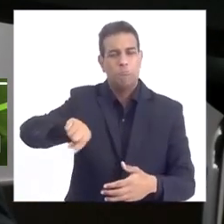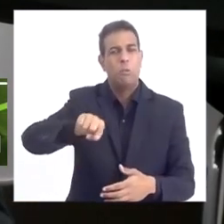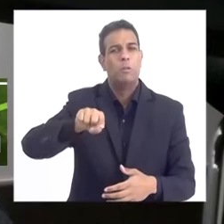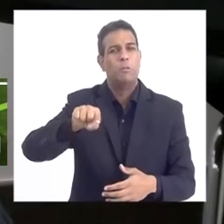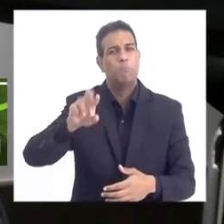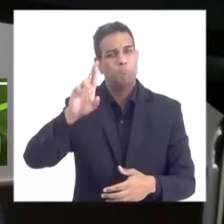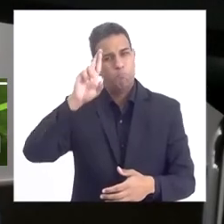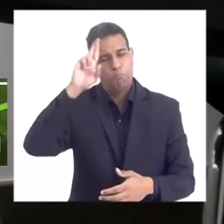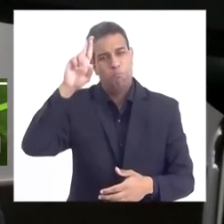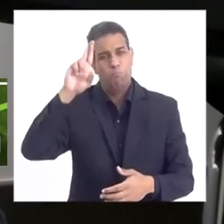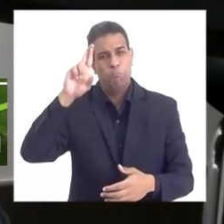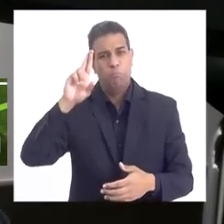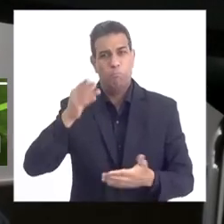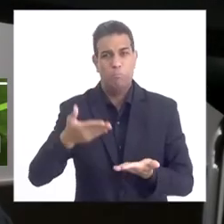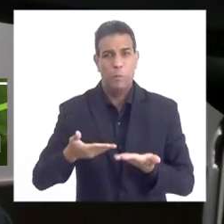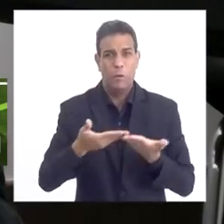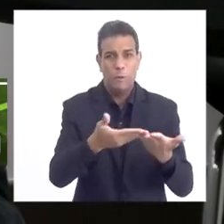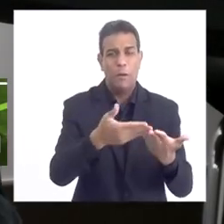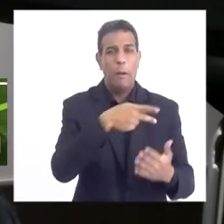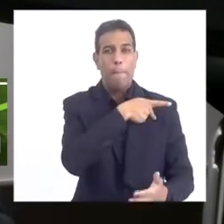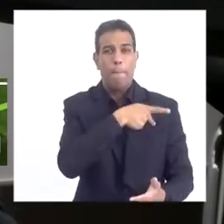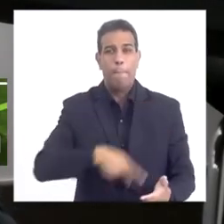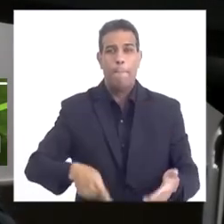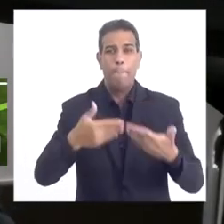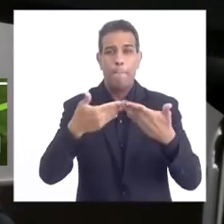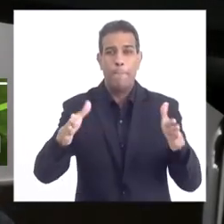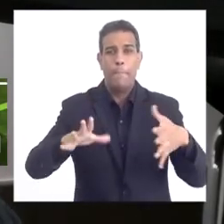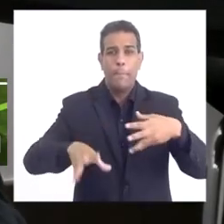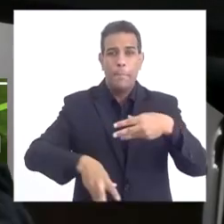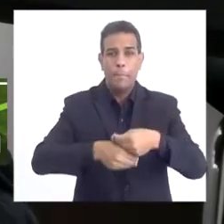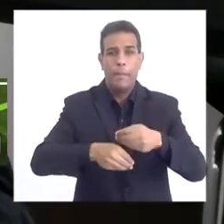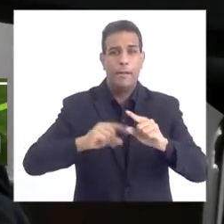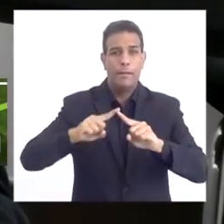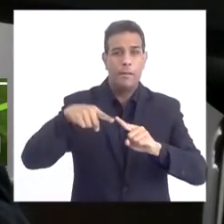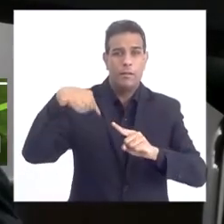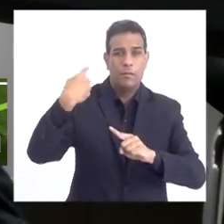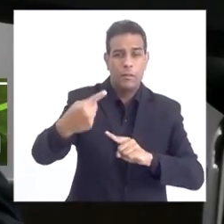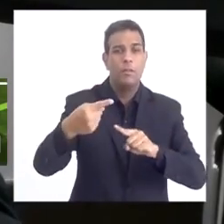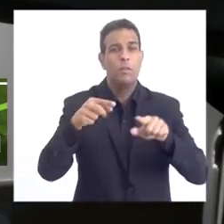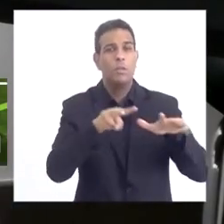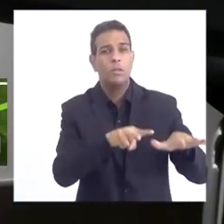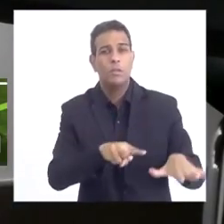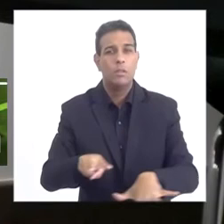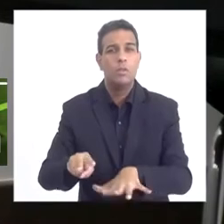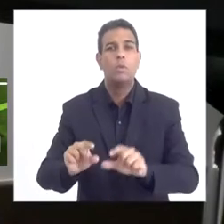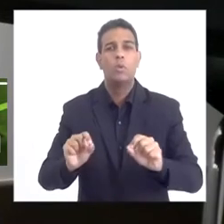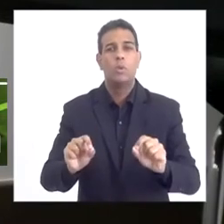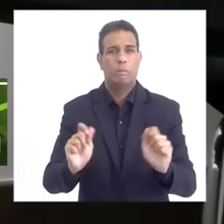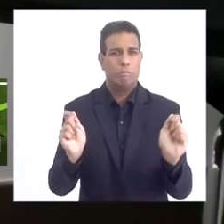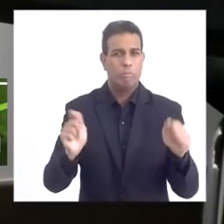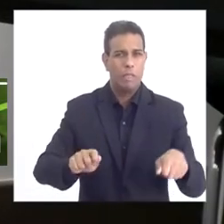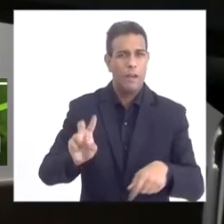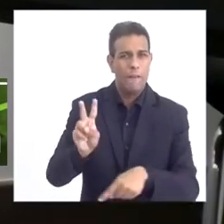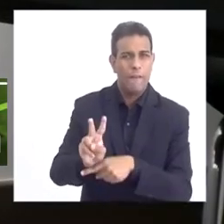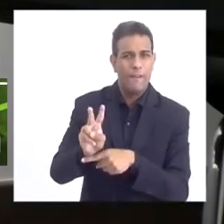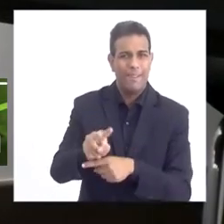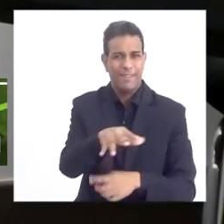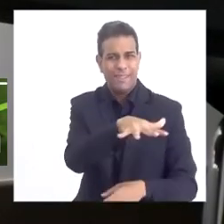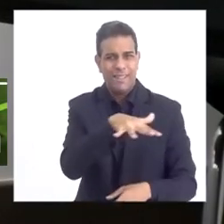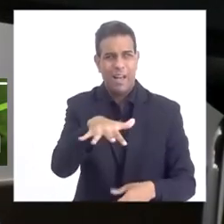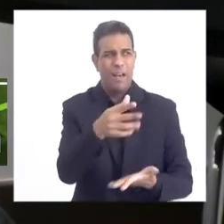preciso encaminhar para o presidente, porque a gente abre para a emenda semana que vem, qual é a estimativa que a Fazenda